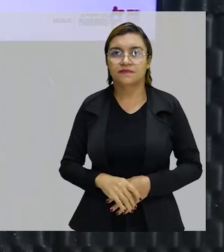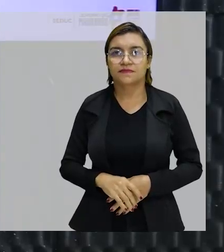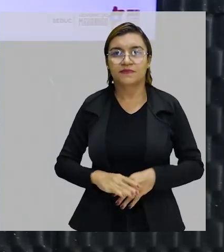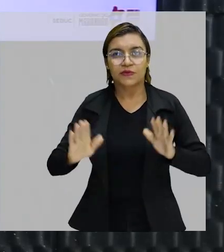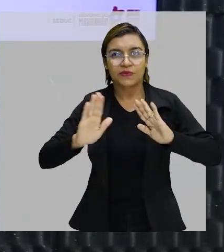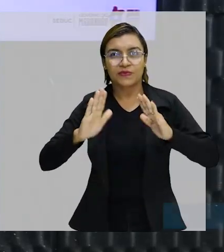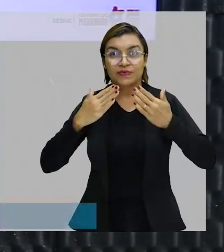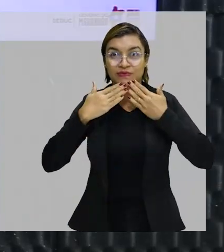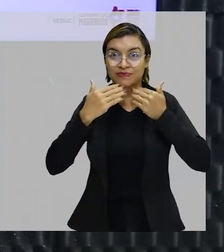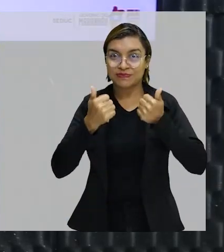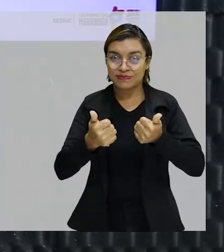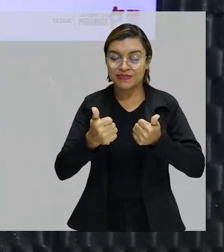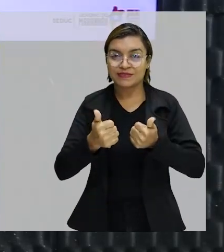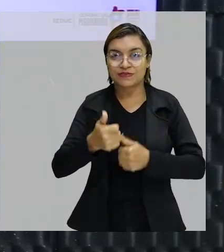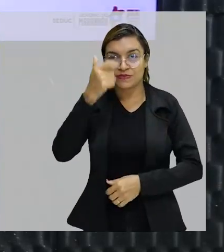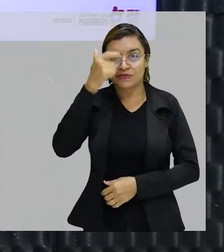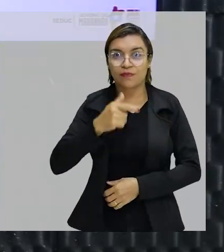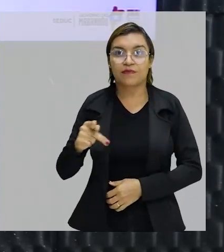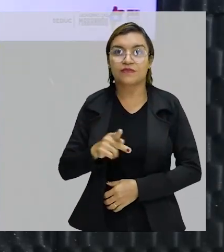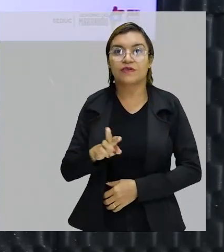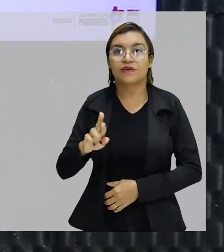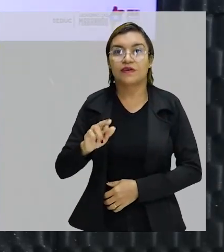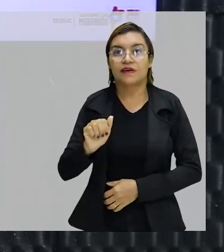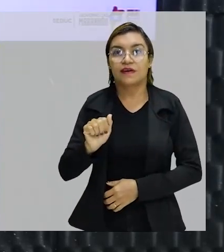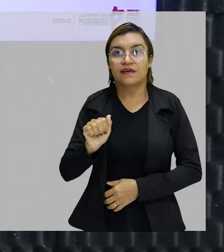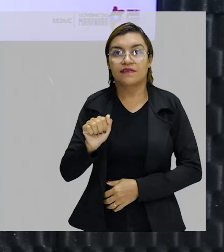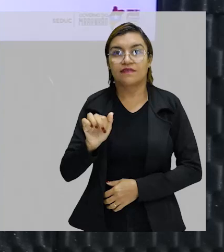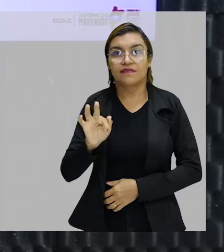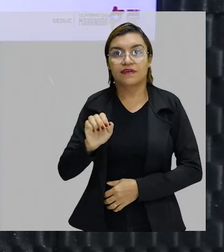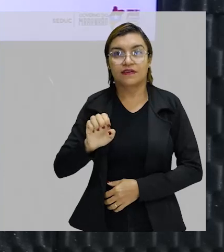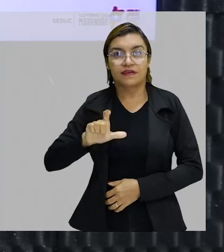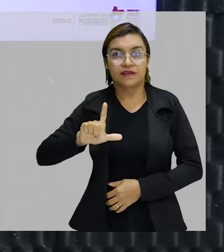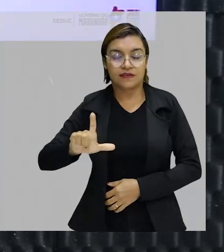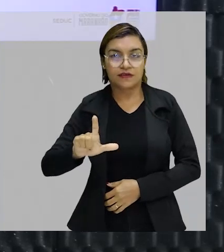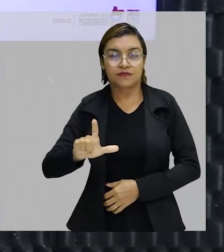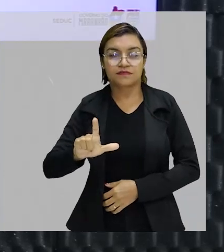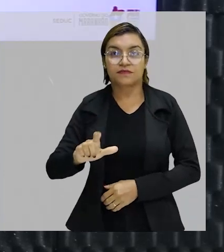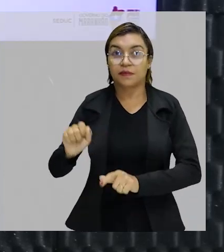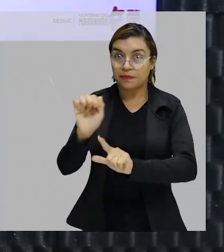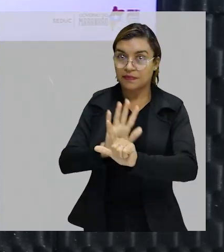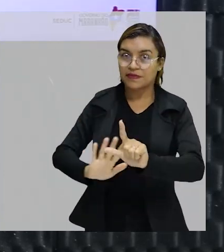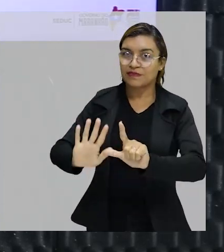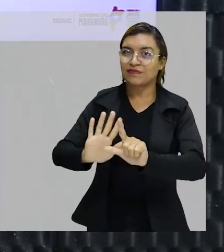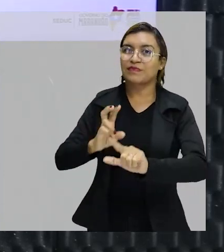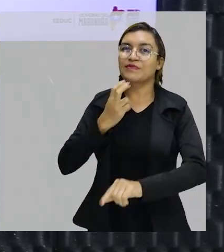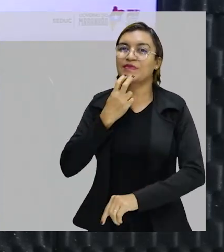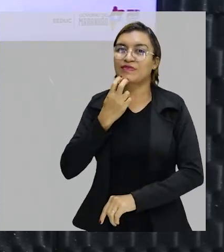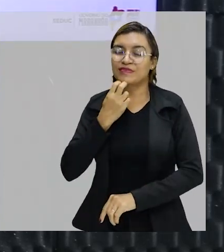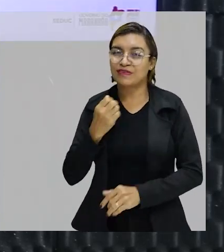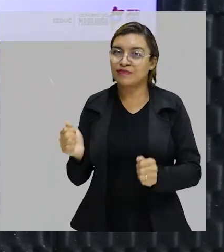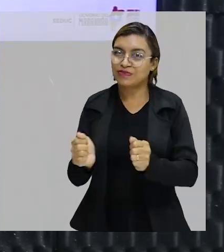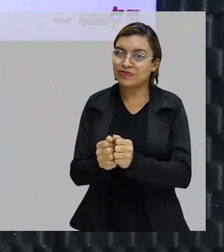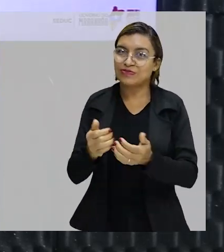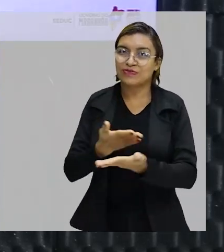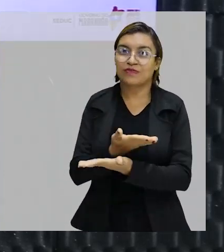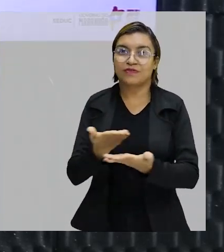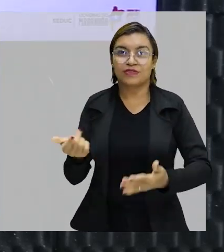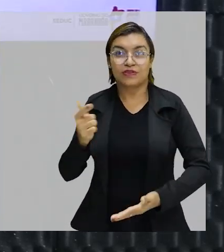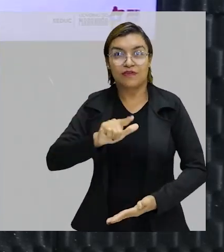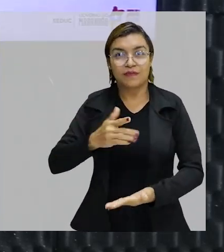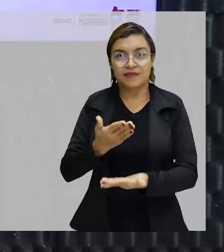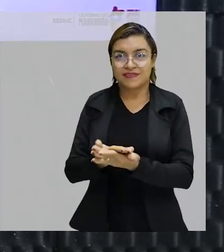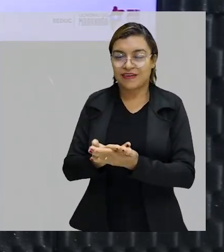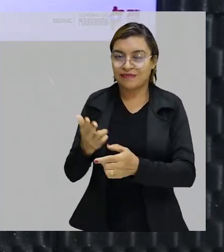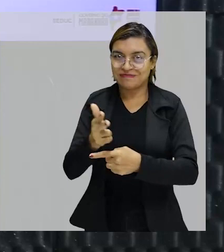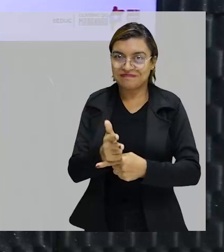Fala galera, tudo bem? Professor Rafael Carlos de Sociologia da plataforma Gonçalves Dias aqui com vocês em mais uma videoaula.